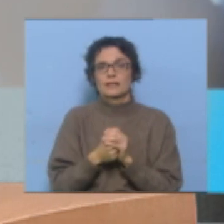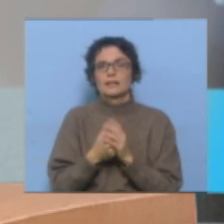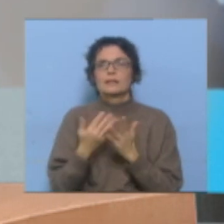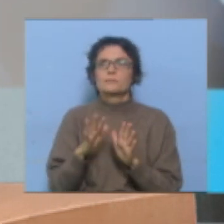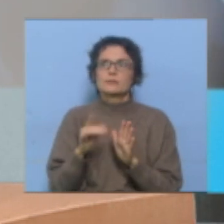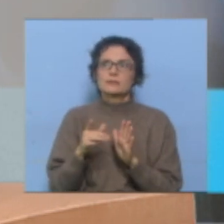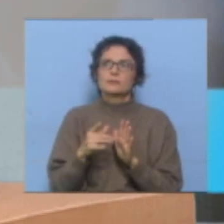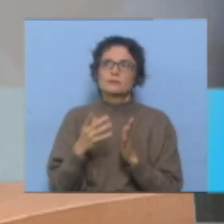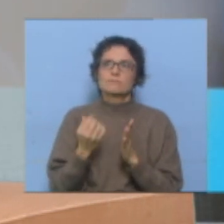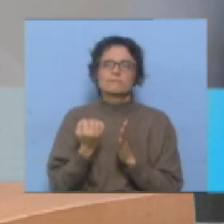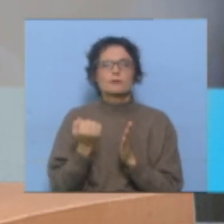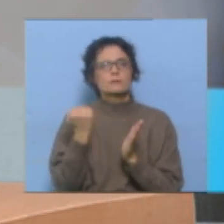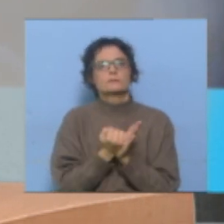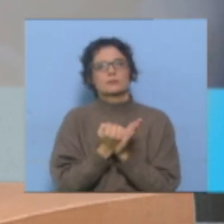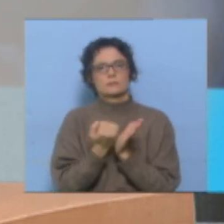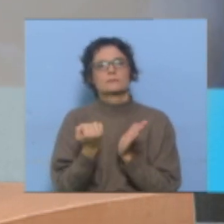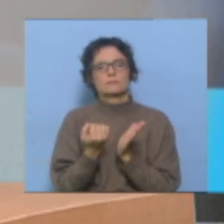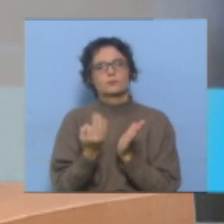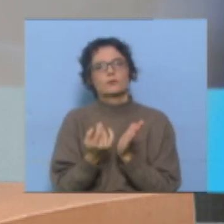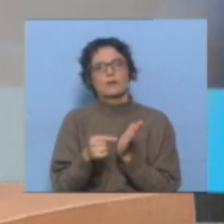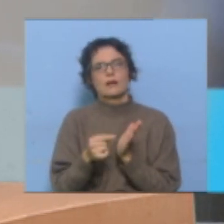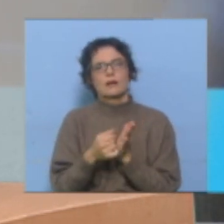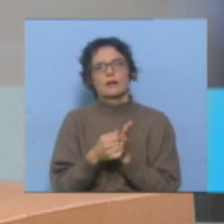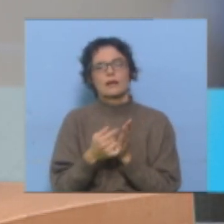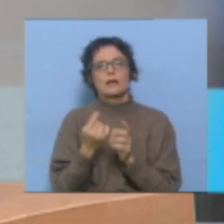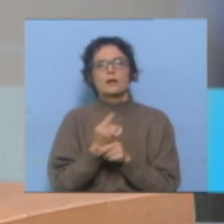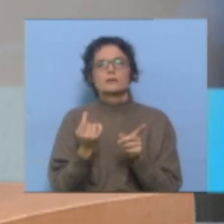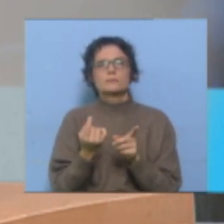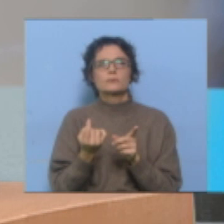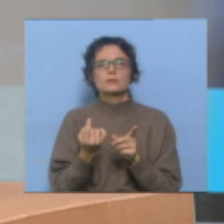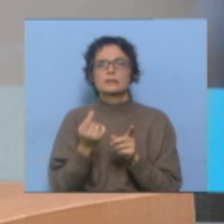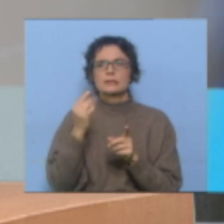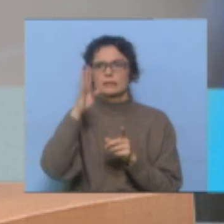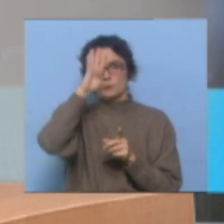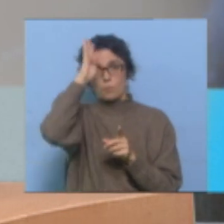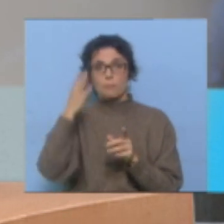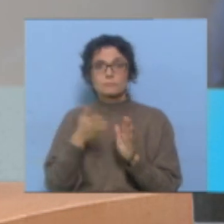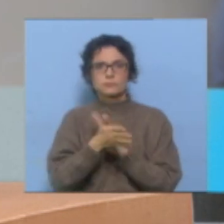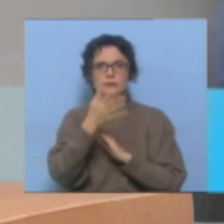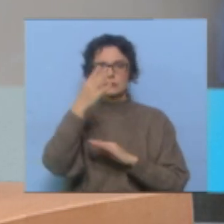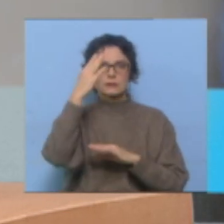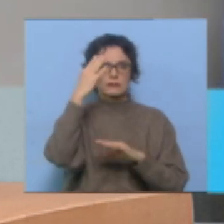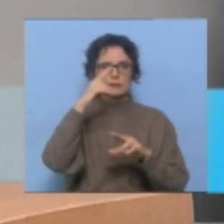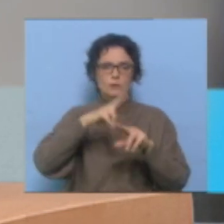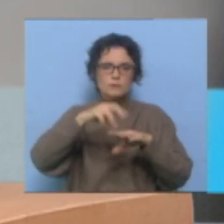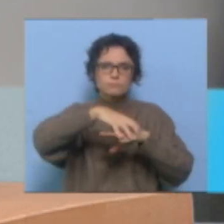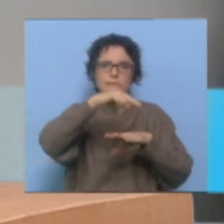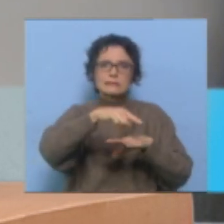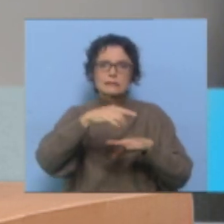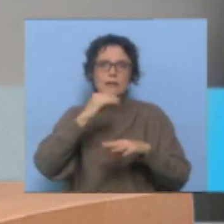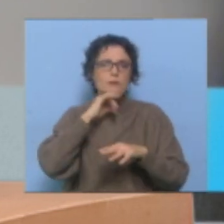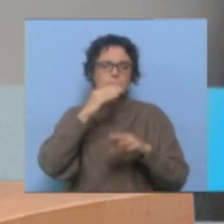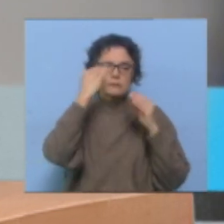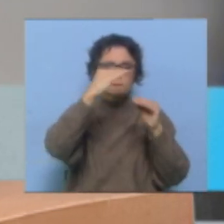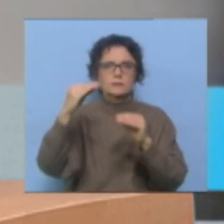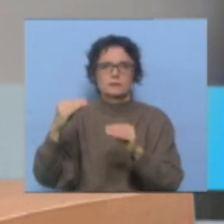é pela possibilidade que ele tem sempre, quando visita uma cadeia, de fazer doutrinação e de fazer novos apelos. Mas há uma coisa muito curiosa